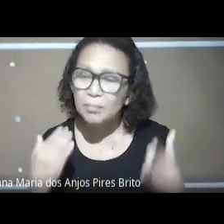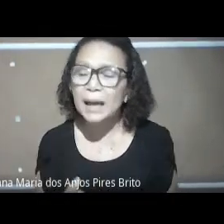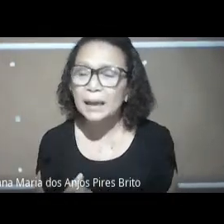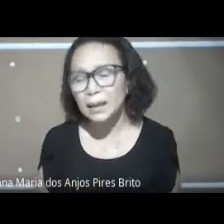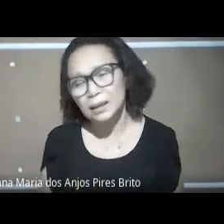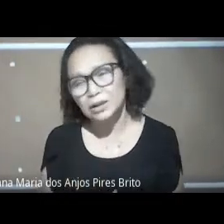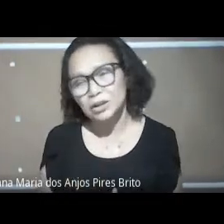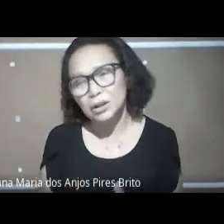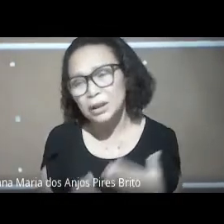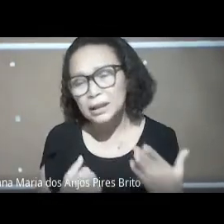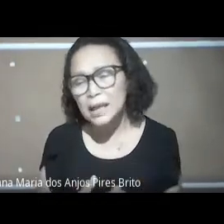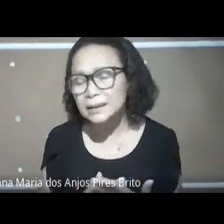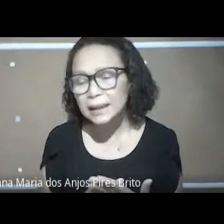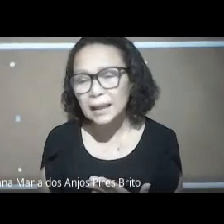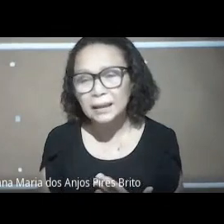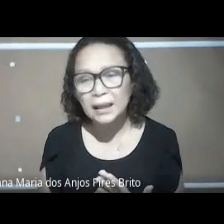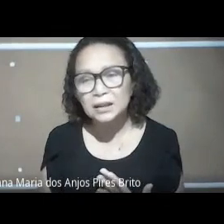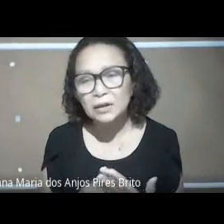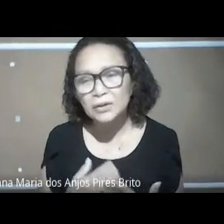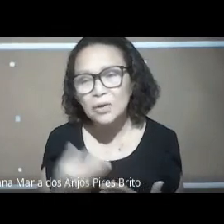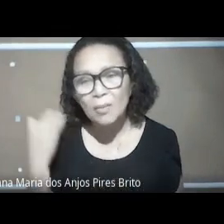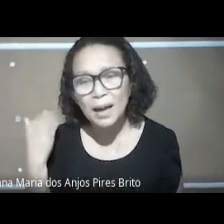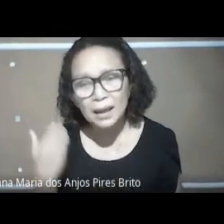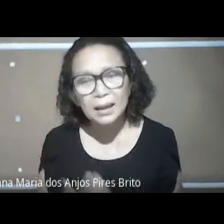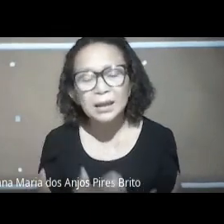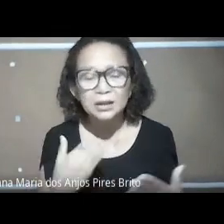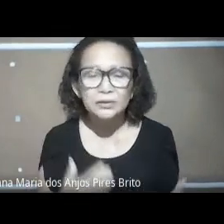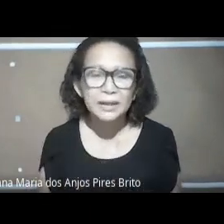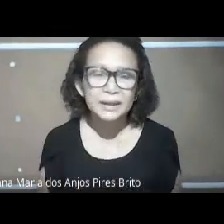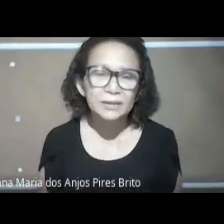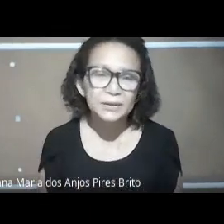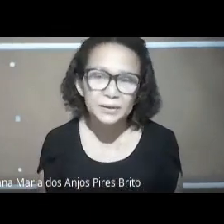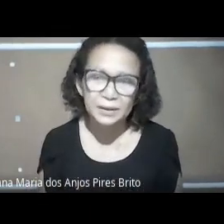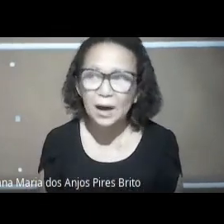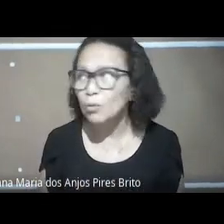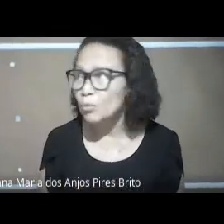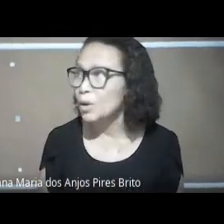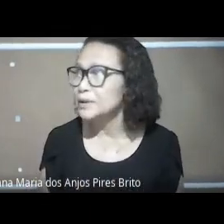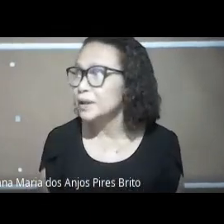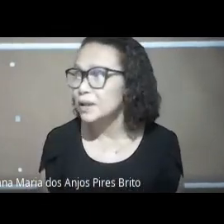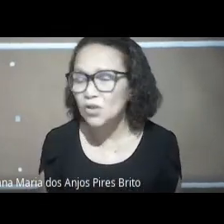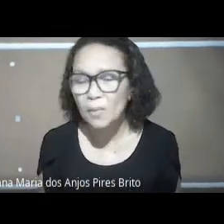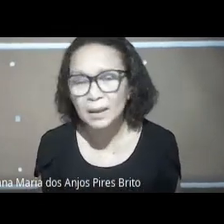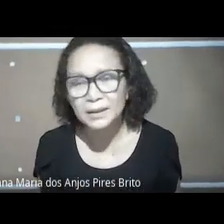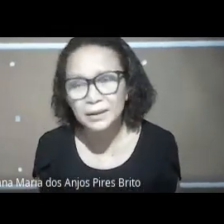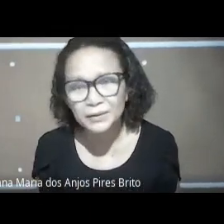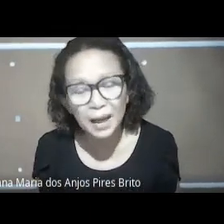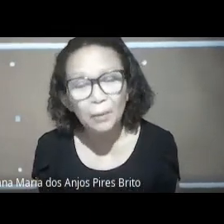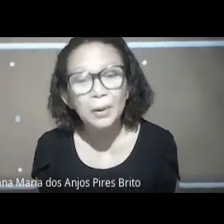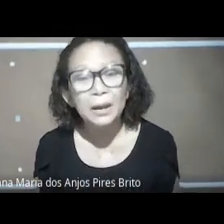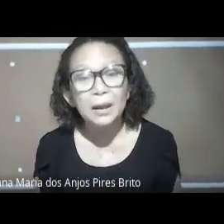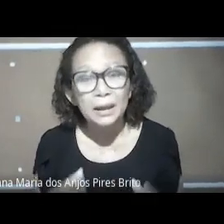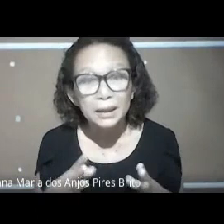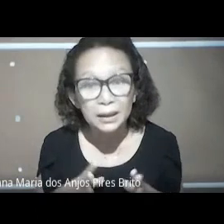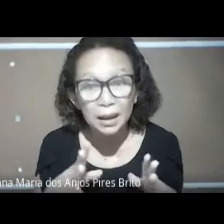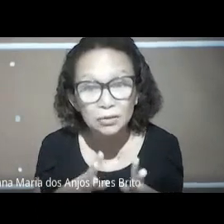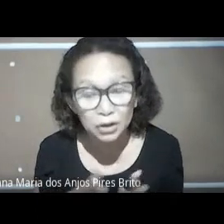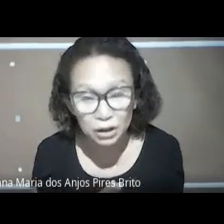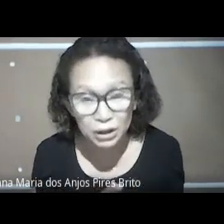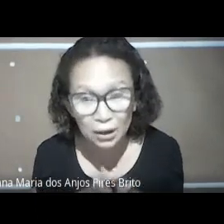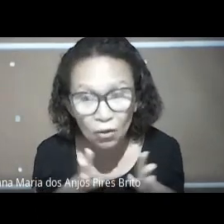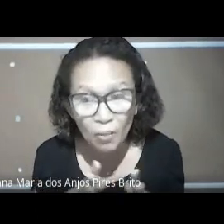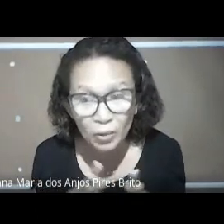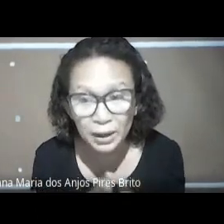visual marcante. E essa característica visual marcante vai ser o seu sinal, pode ser transformada em seu sinal.